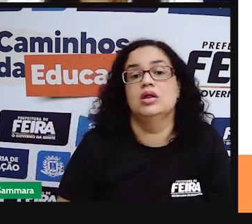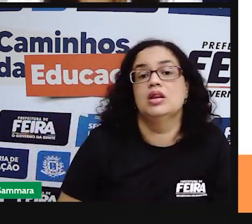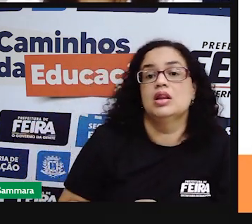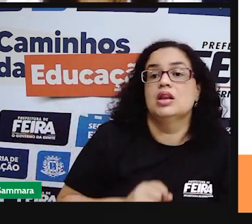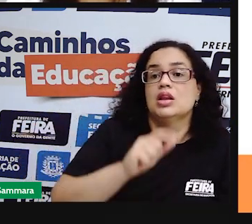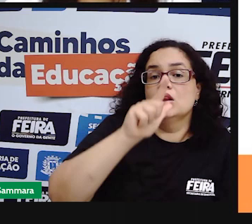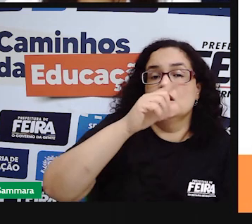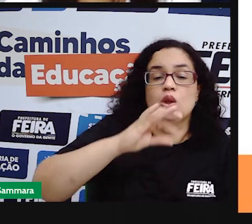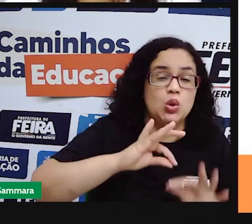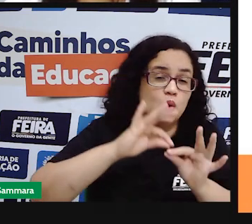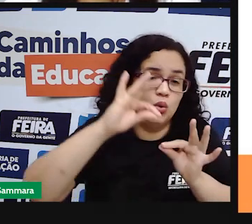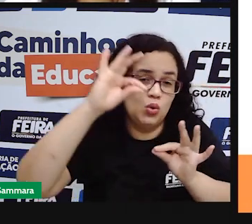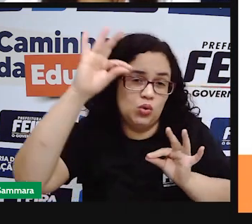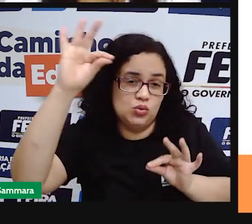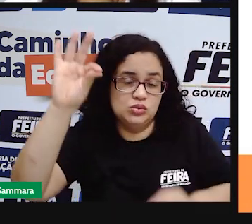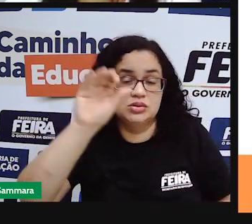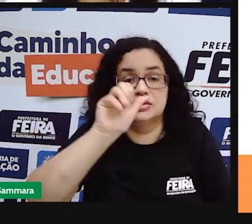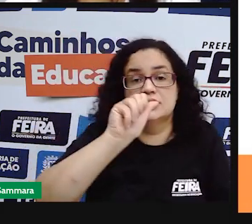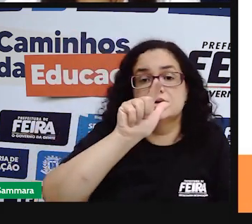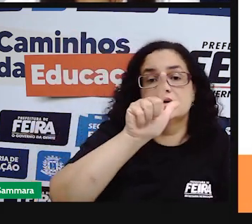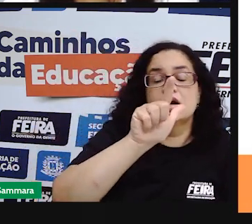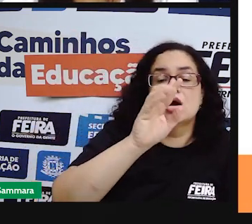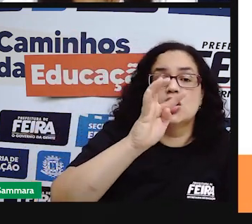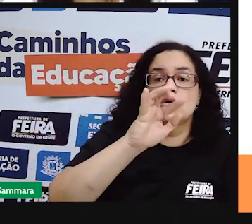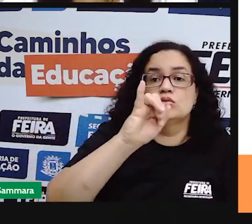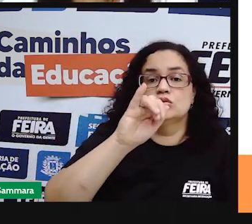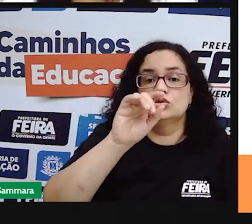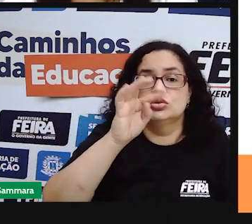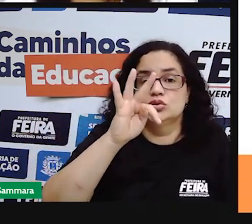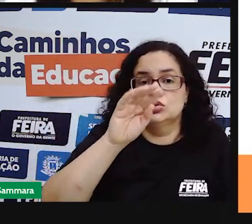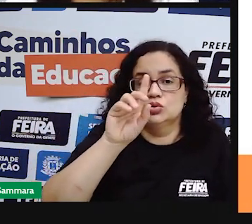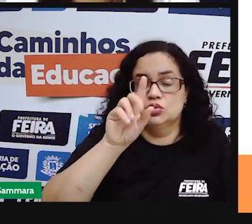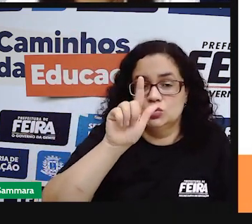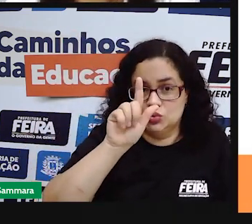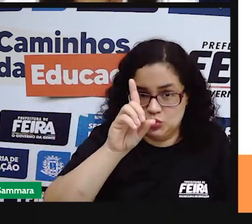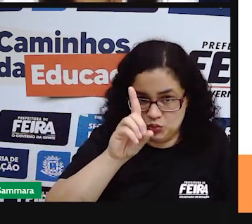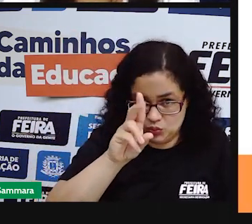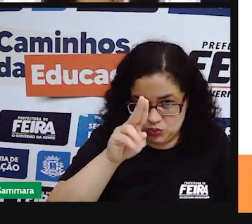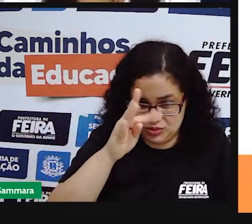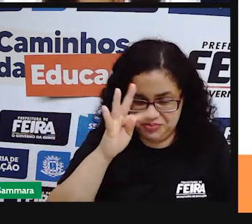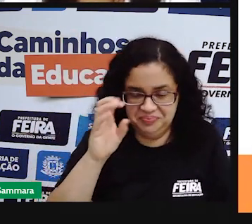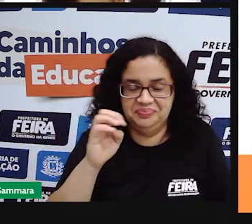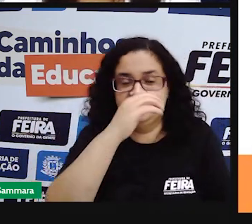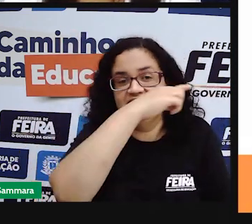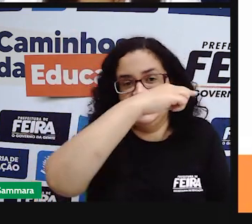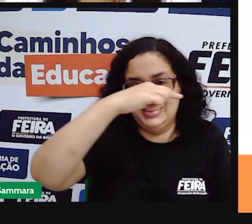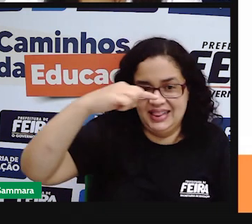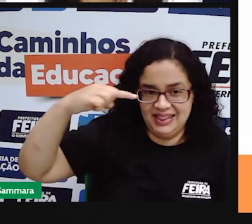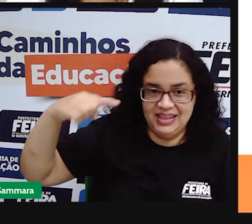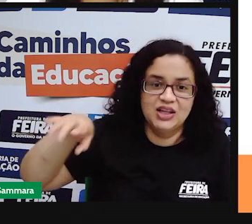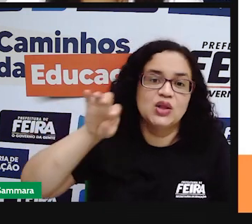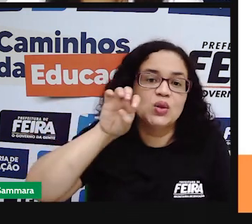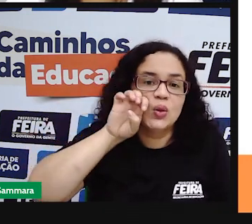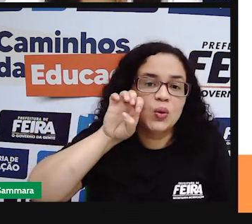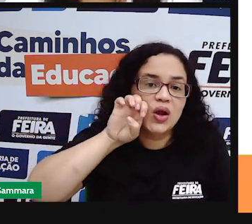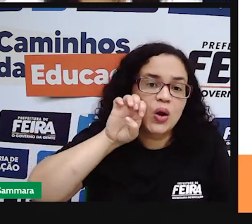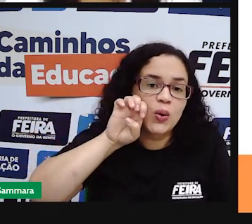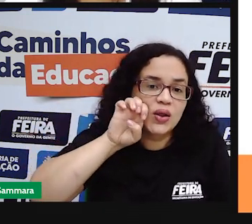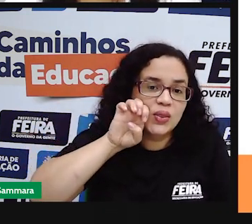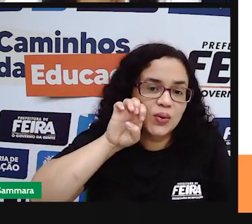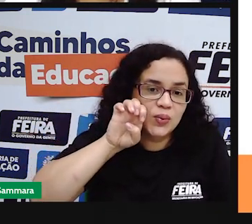já ouviram falar nesses termos? Então, a partir da linha do Equador, a partir do meridiano de Greenwich,